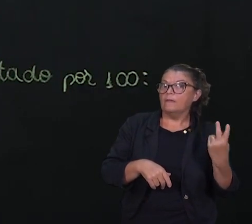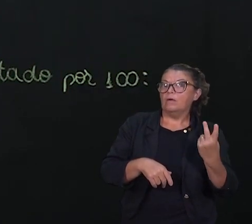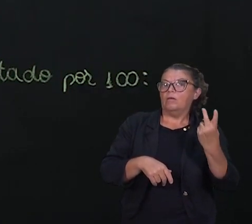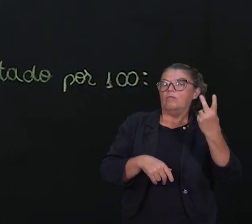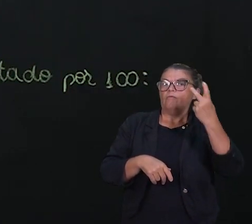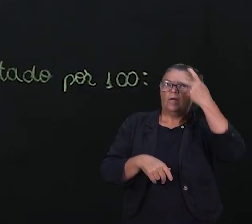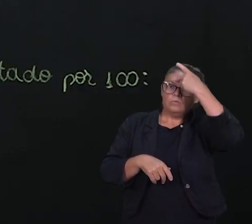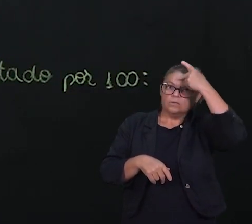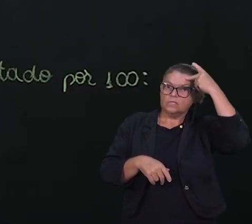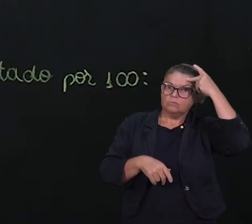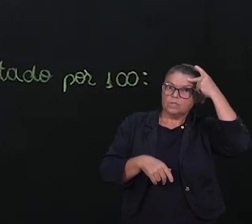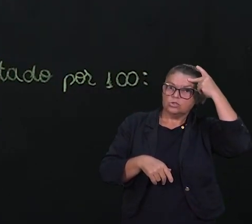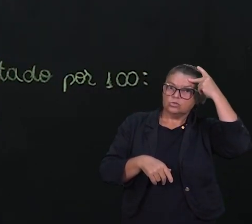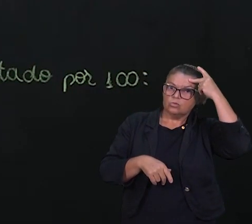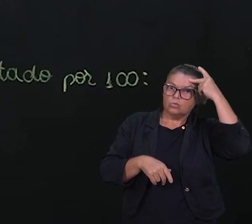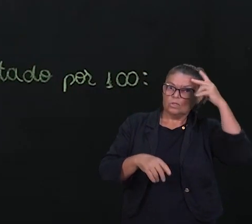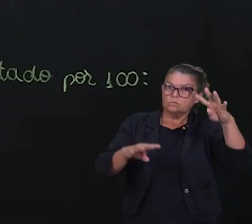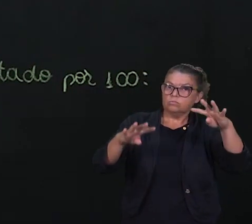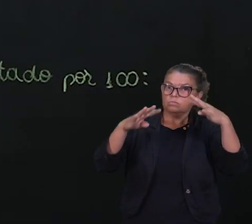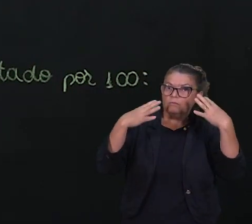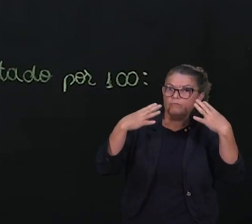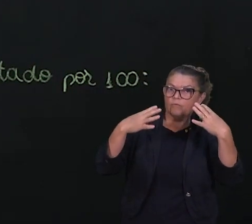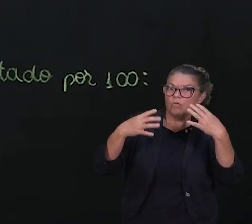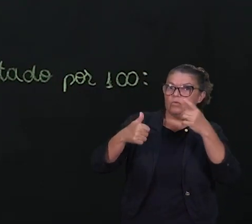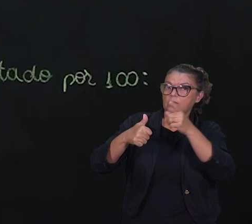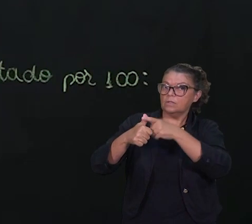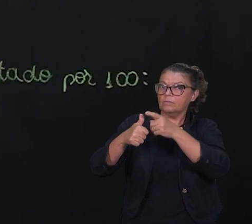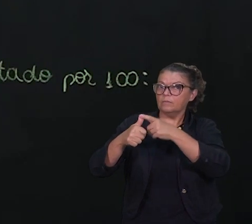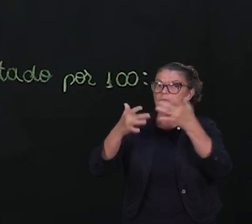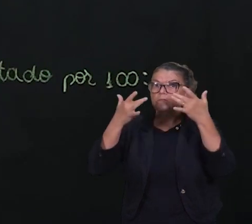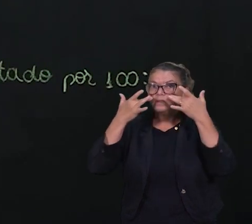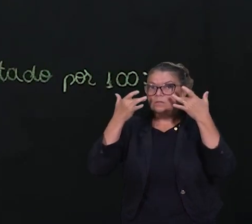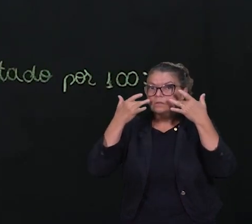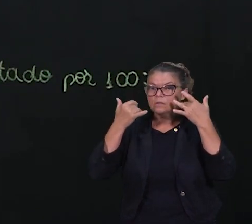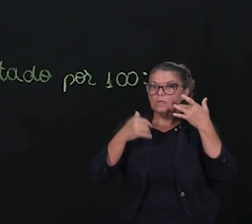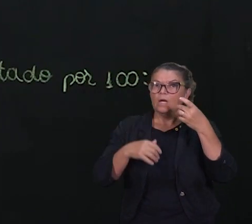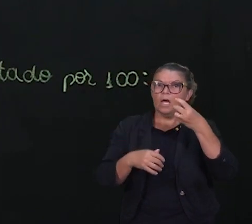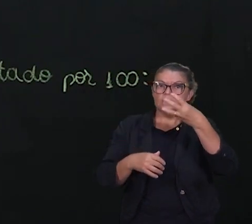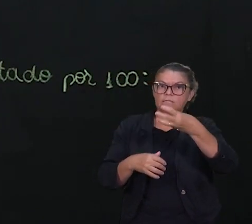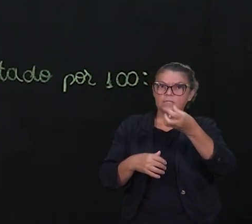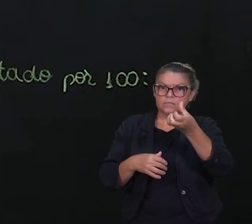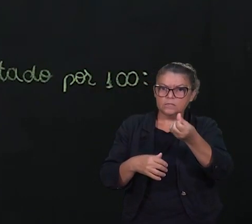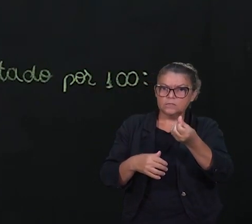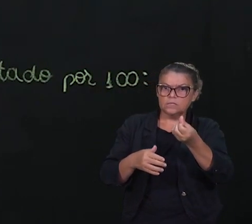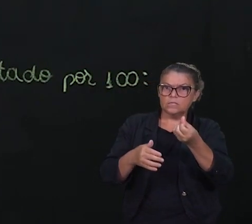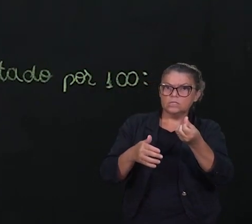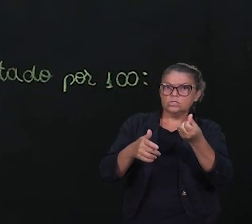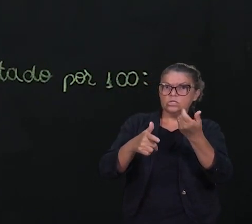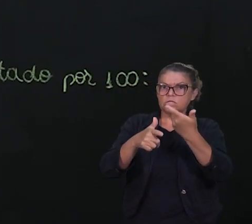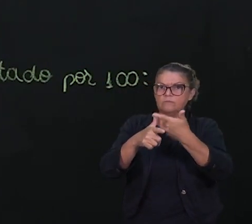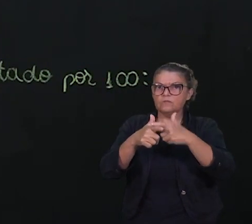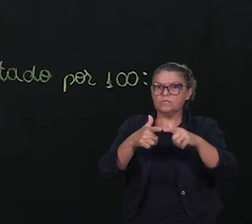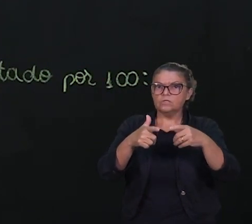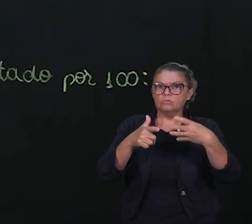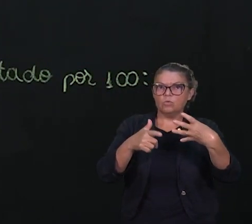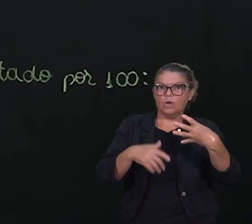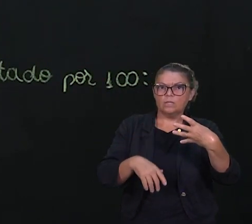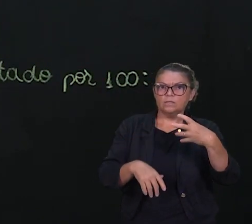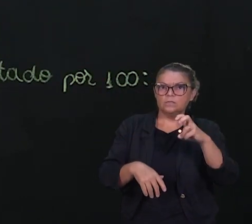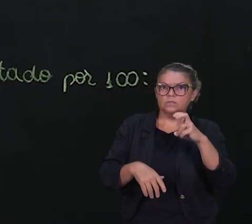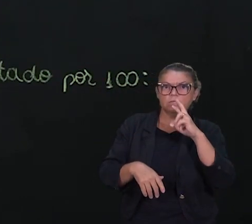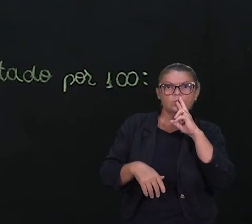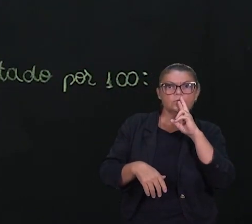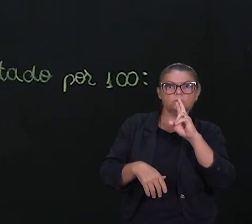tivemos na primeira peça. Logo então, ao dividirmos 36 por 245, a gente acha